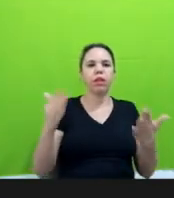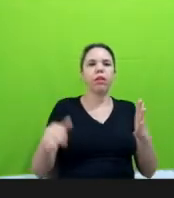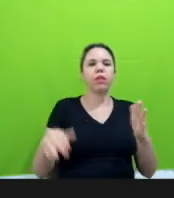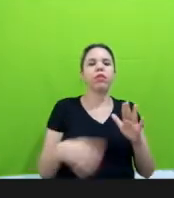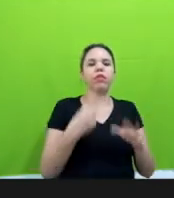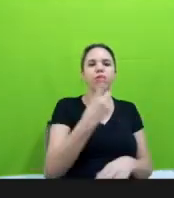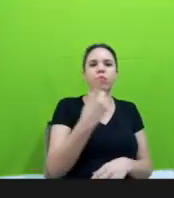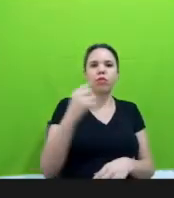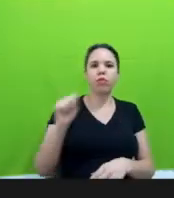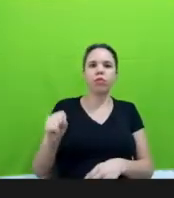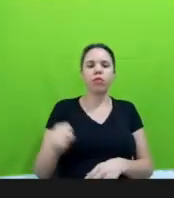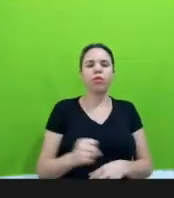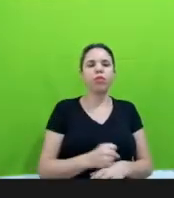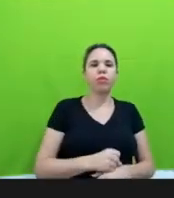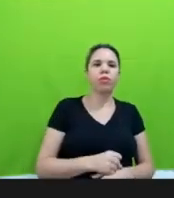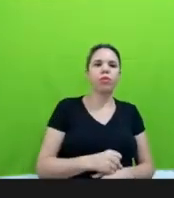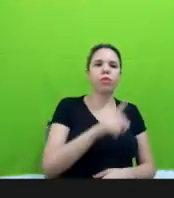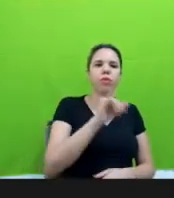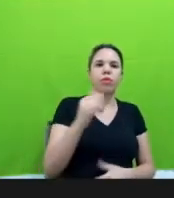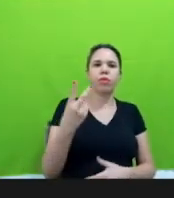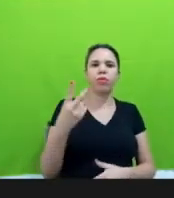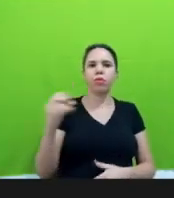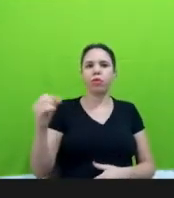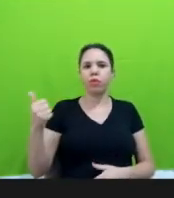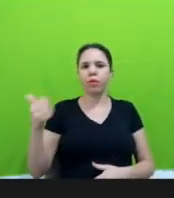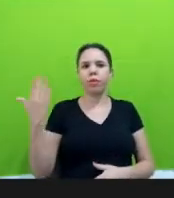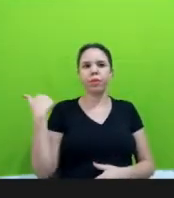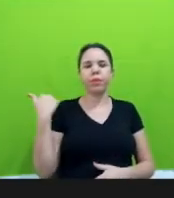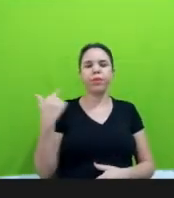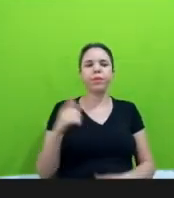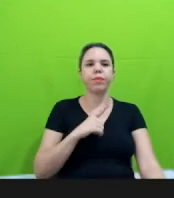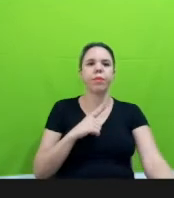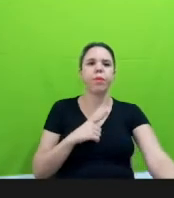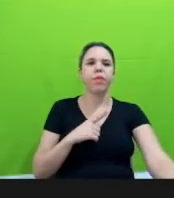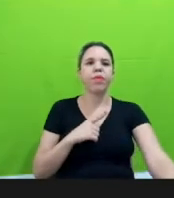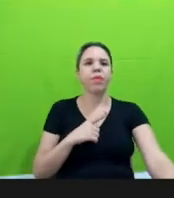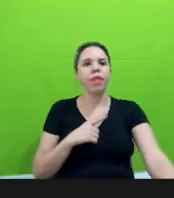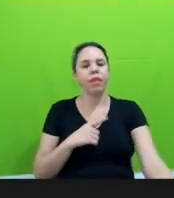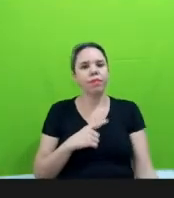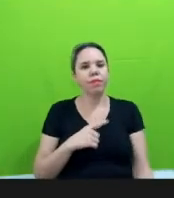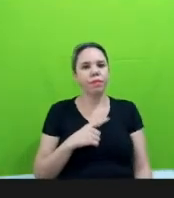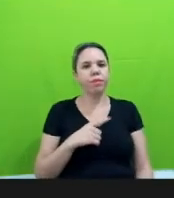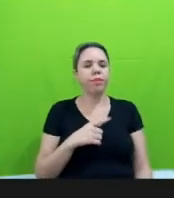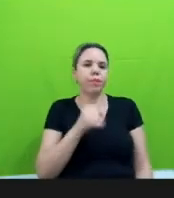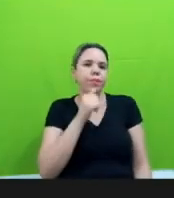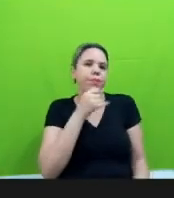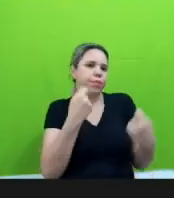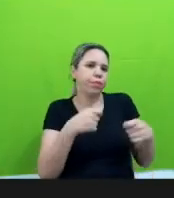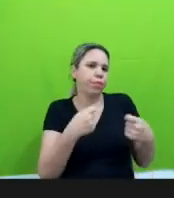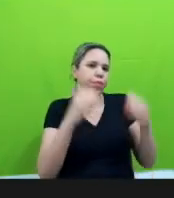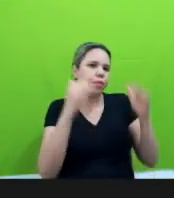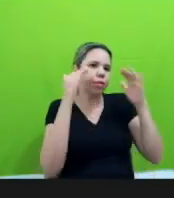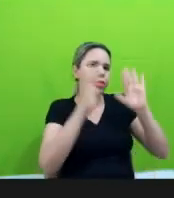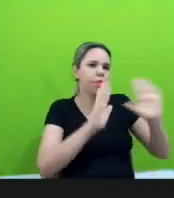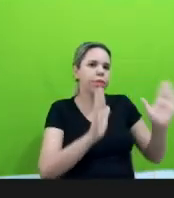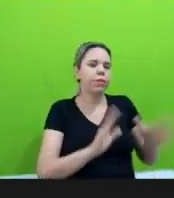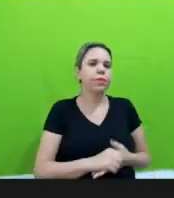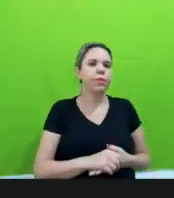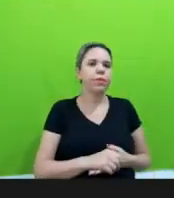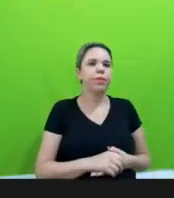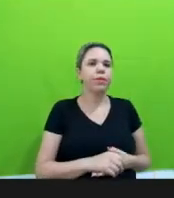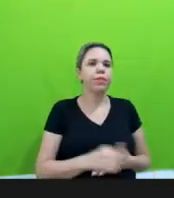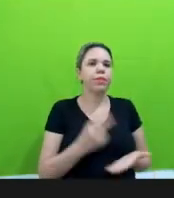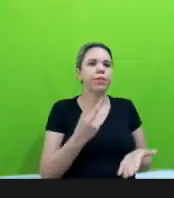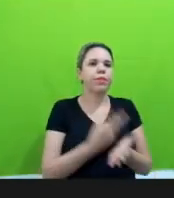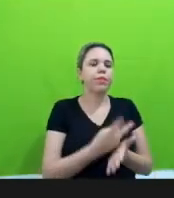a LAI, que é do ano de 2011. Não que a LGPD não precise ser cumprida, né? Nesse mesmo